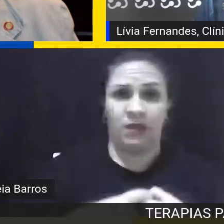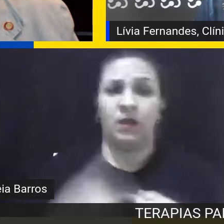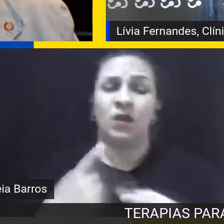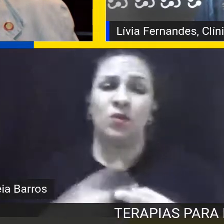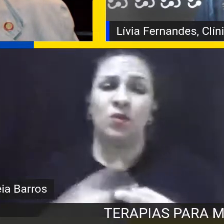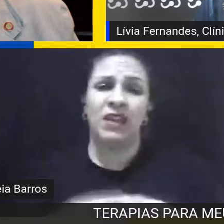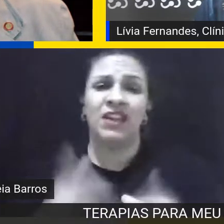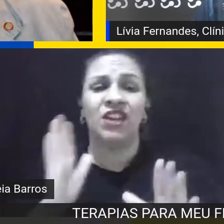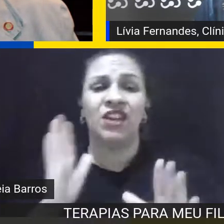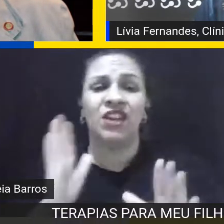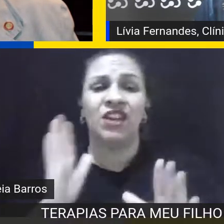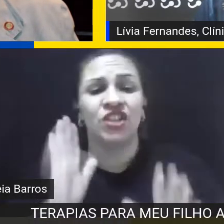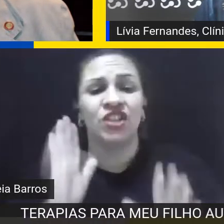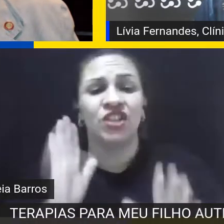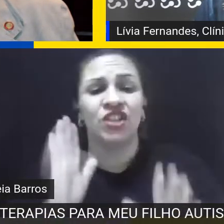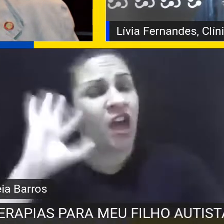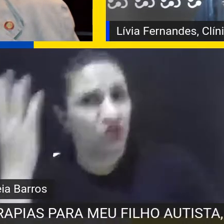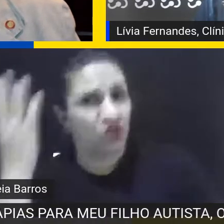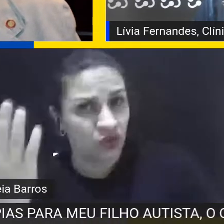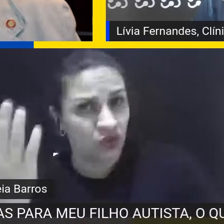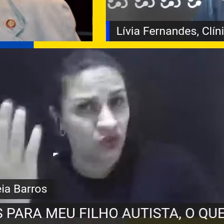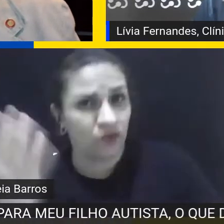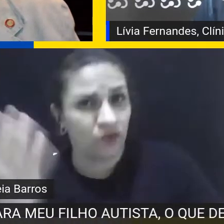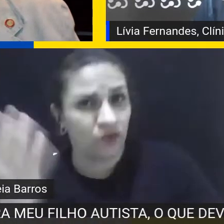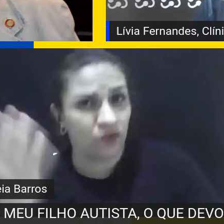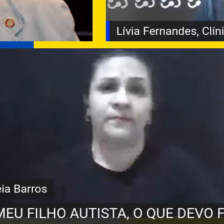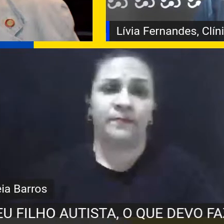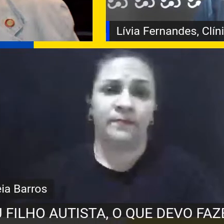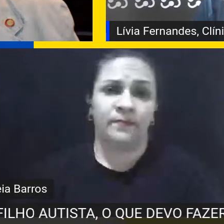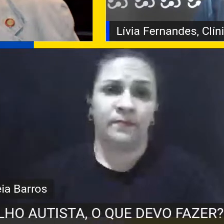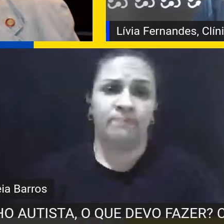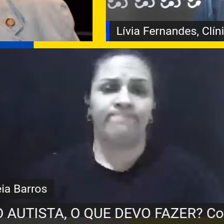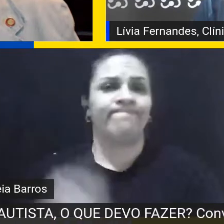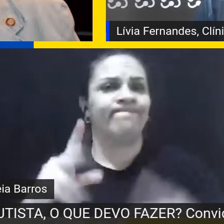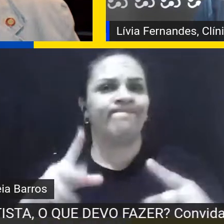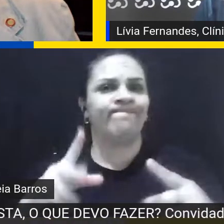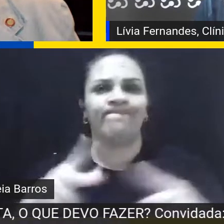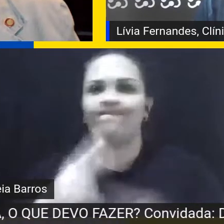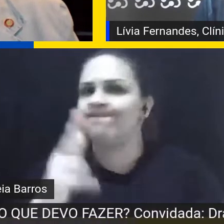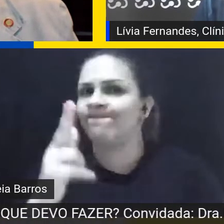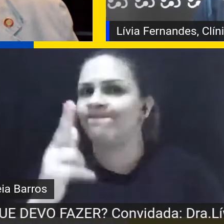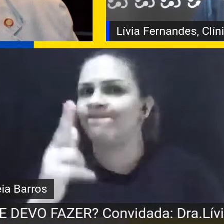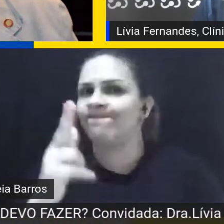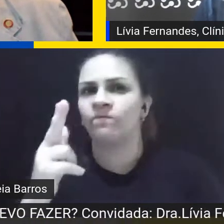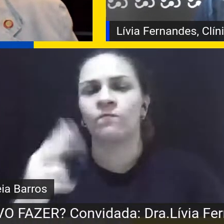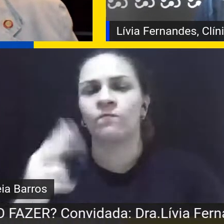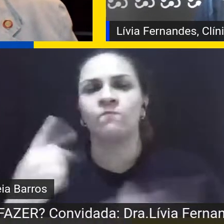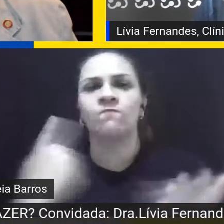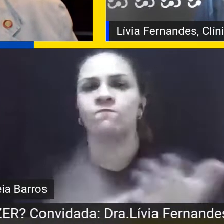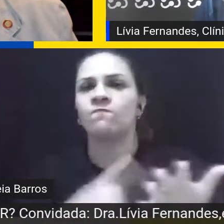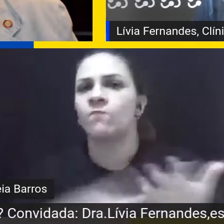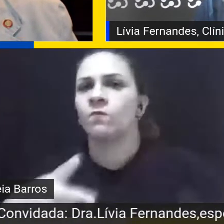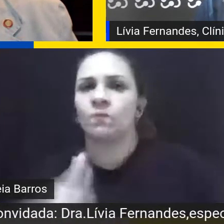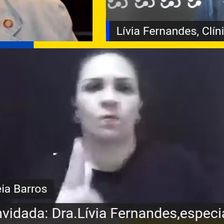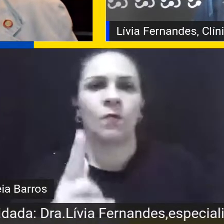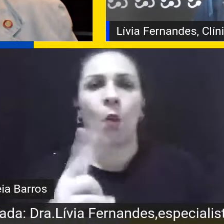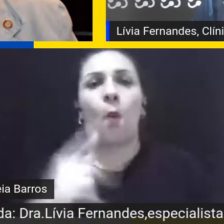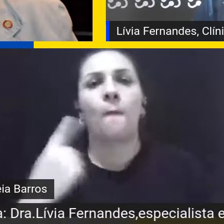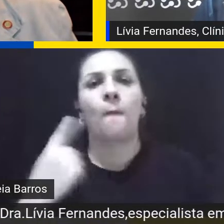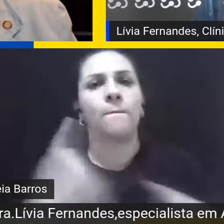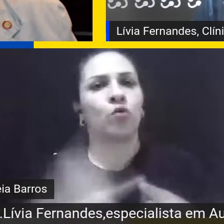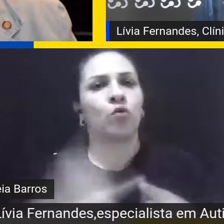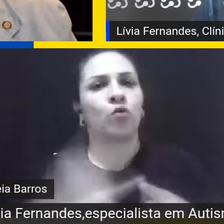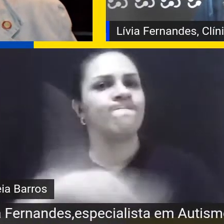inclusive, decidimos que nós iríamos romper o nosso acordo, o nosso contrato,